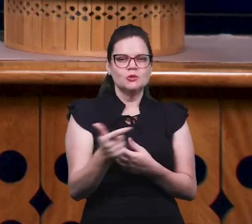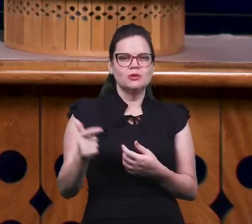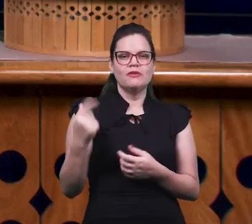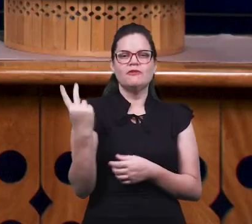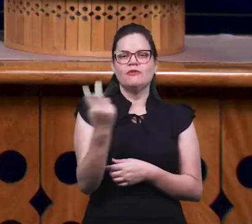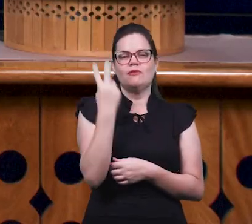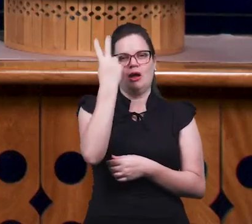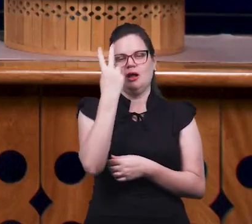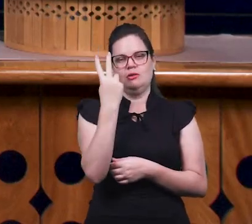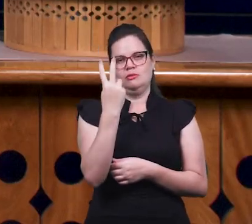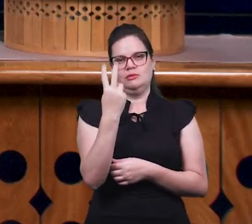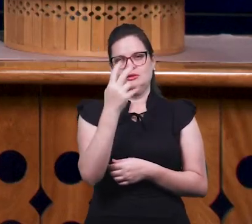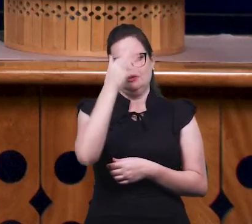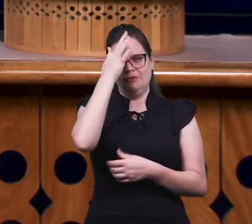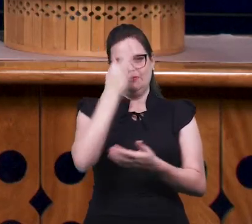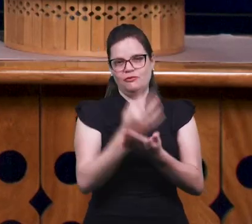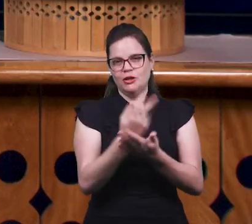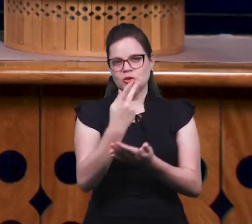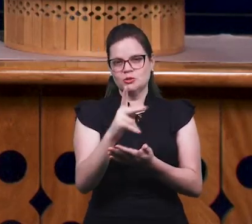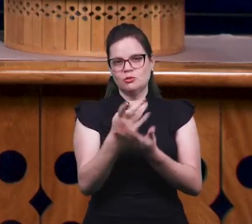intelectual é uma fé